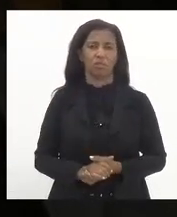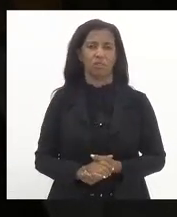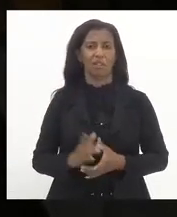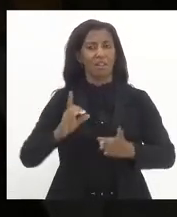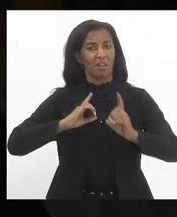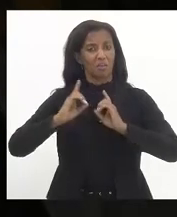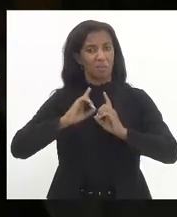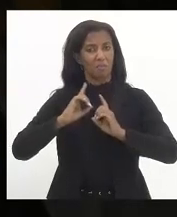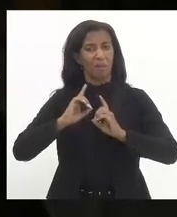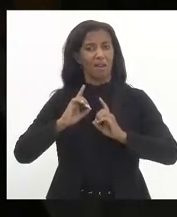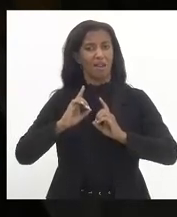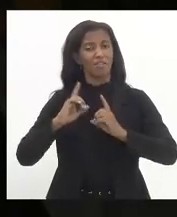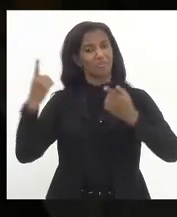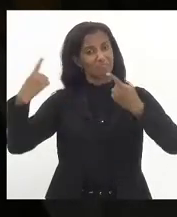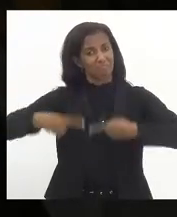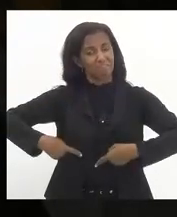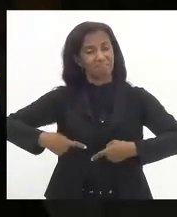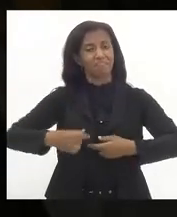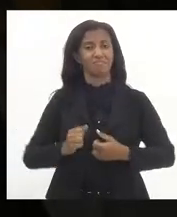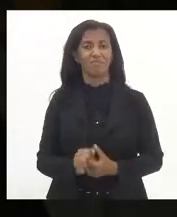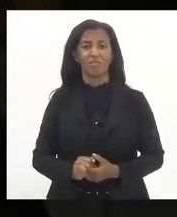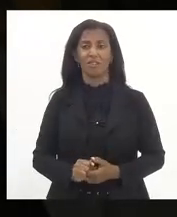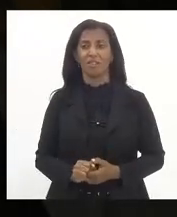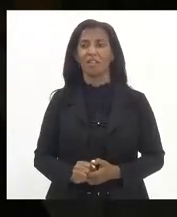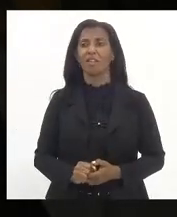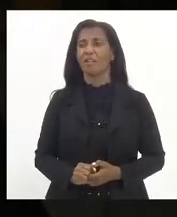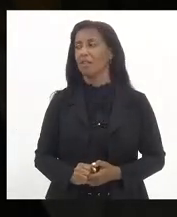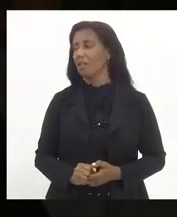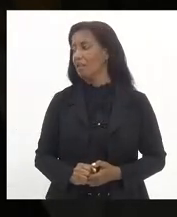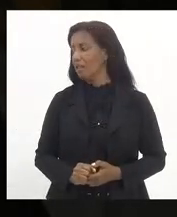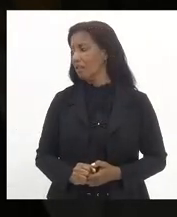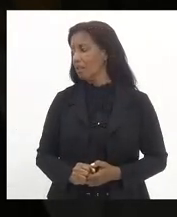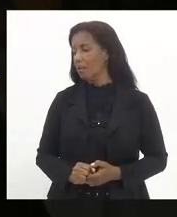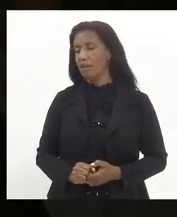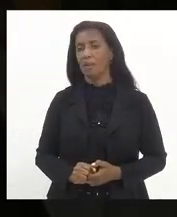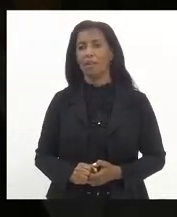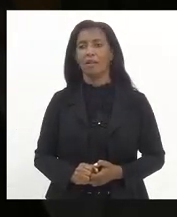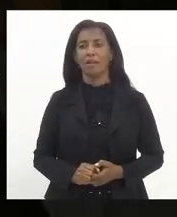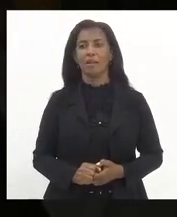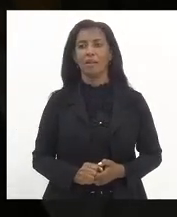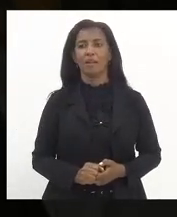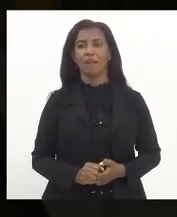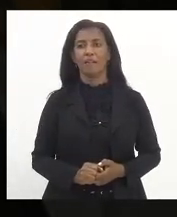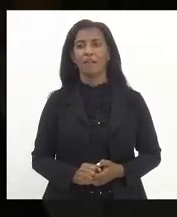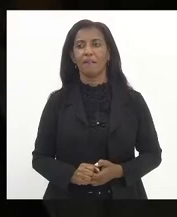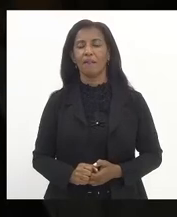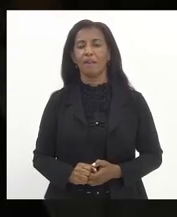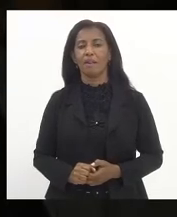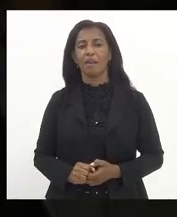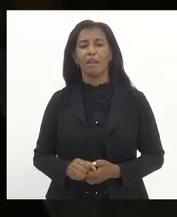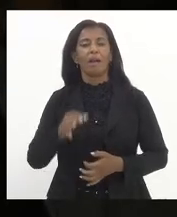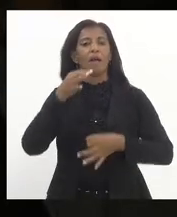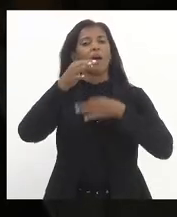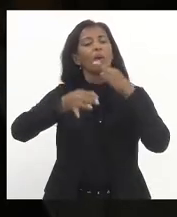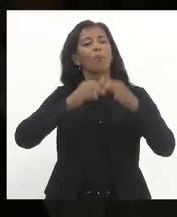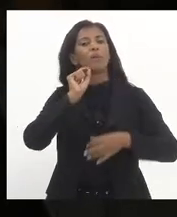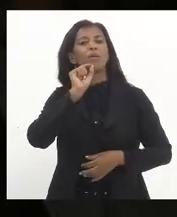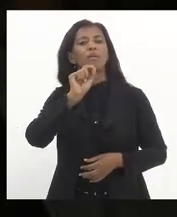é um debate complexo, desafiador. Eu não estou depreciando ninguém, não. Né? A questão é a seguinte, nós temos